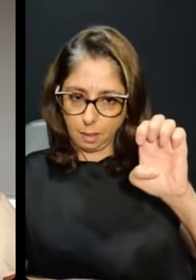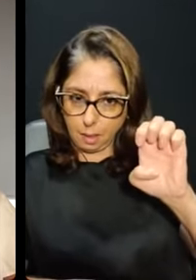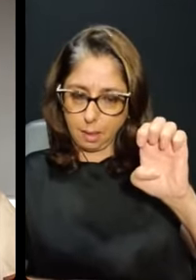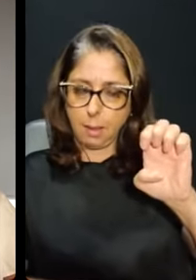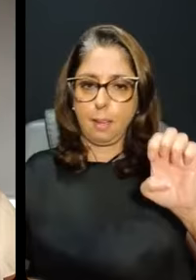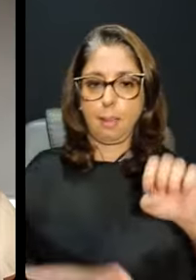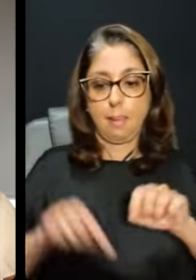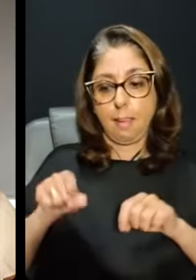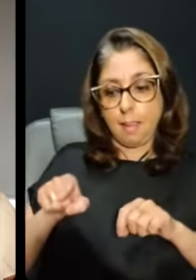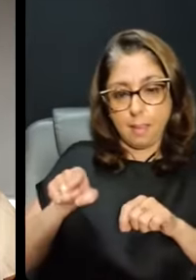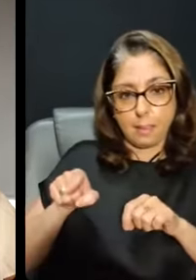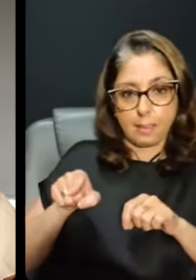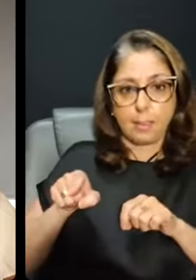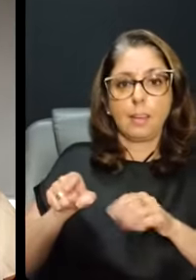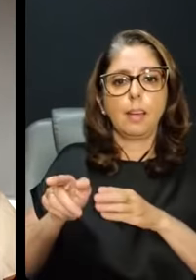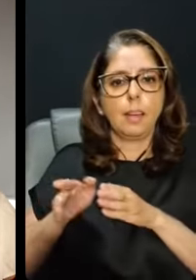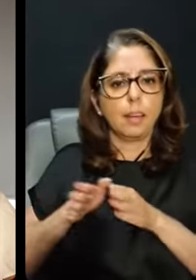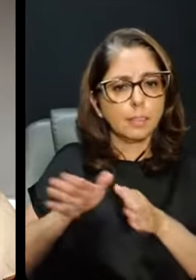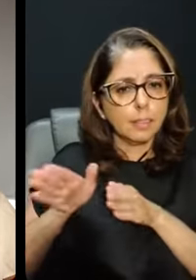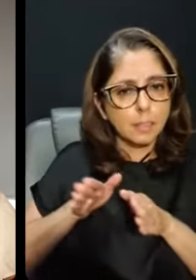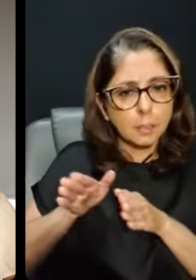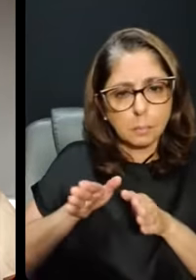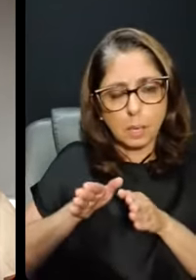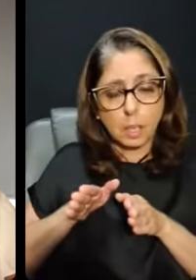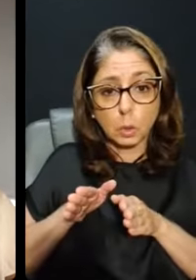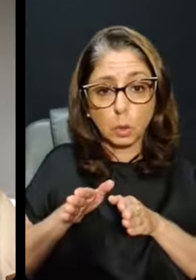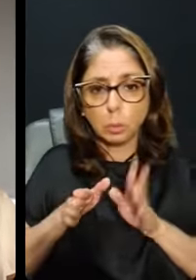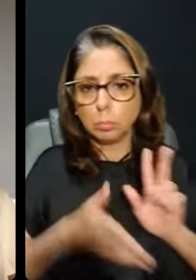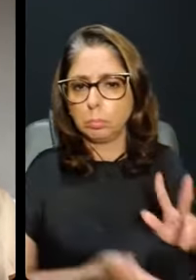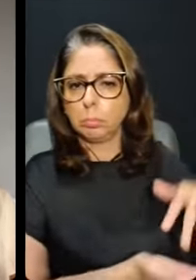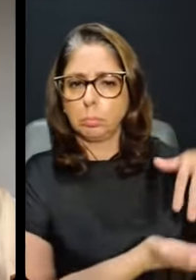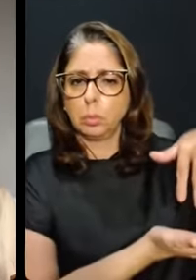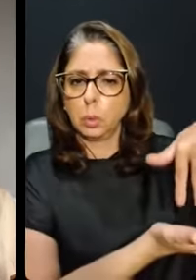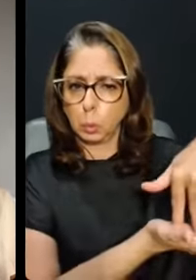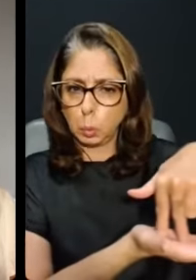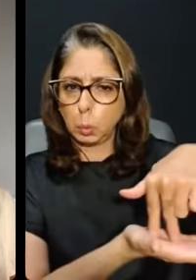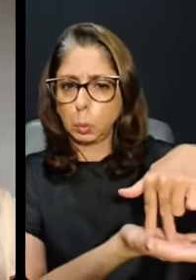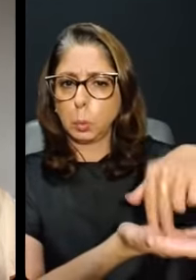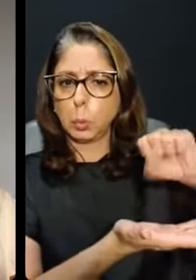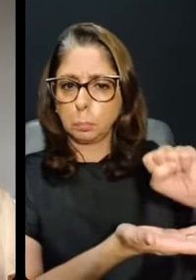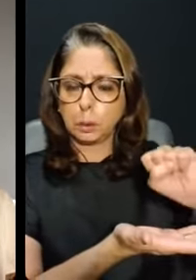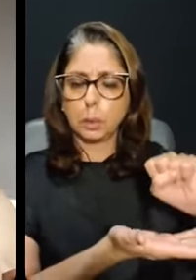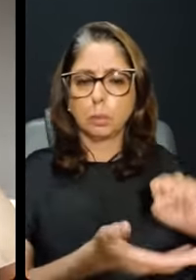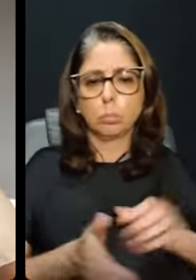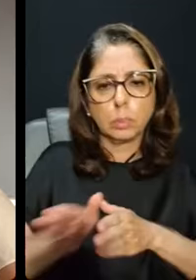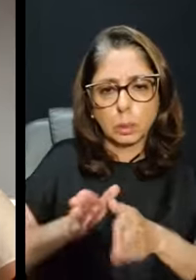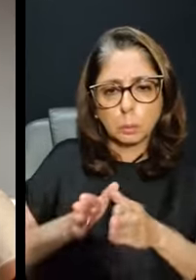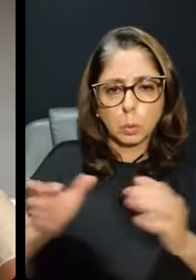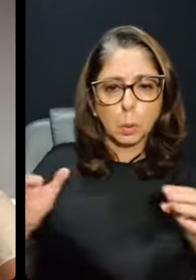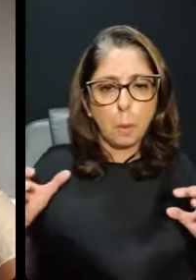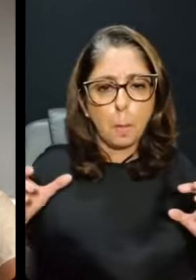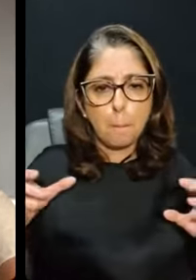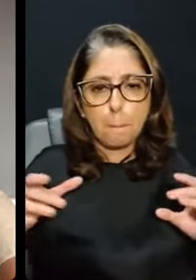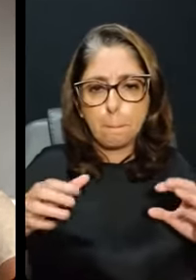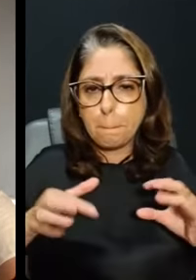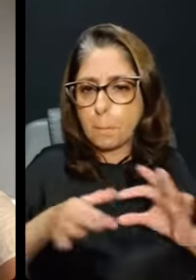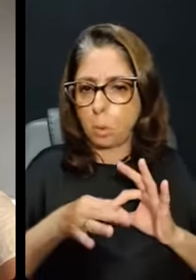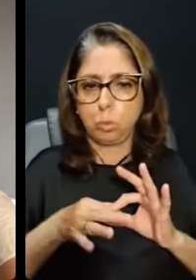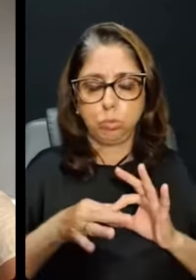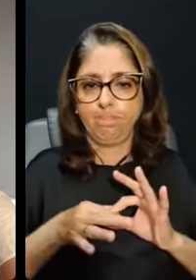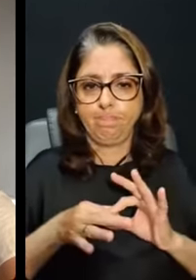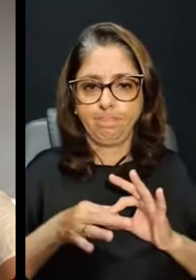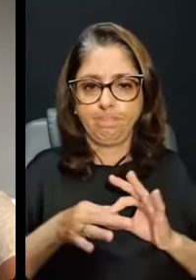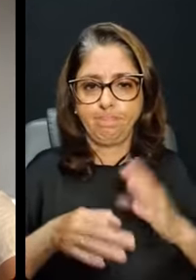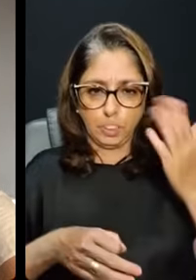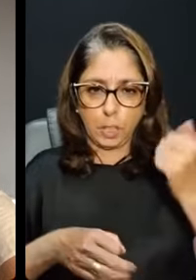tem um trabalho muito interessante, que é o seguinte, que eu uma vez falei sobre isso, assim, você tem, a partir da atitude, ela é